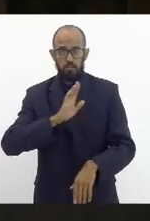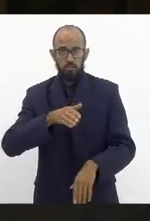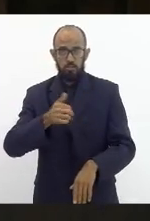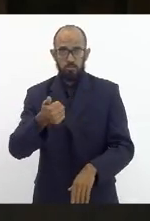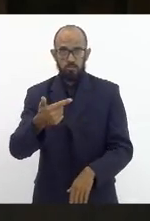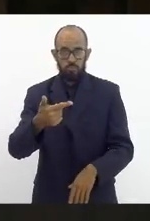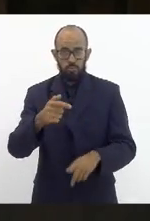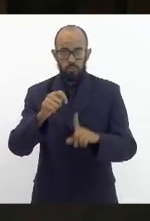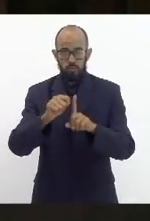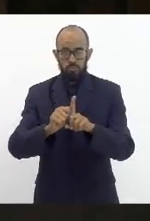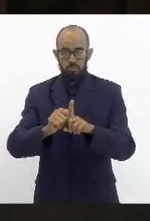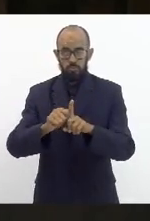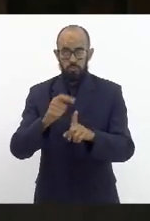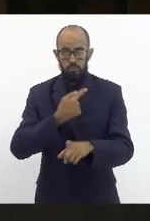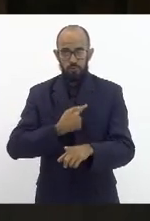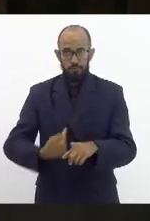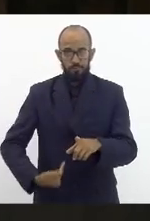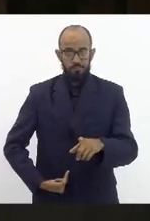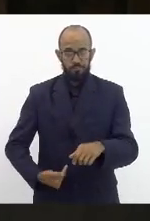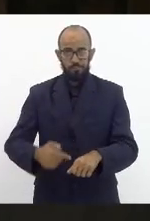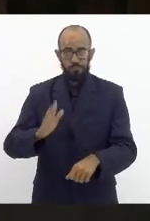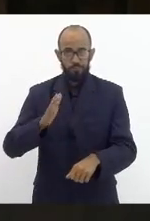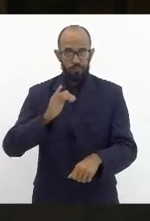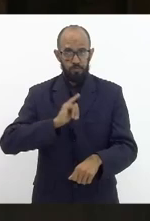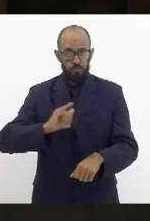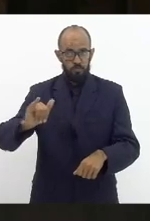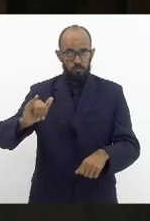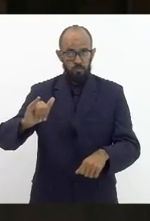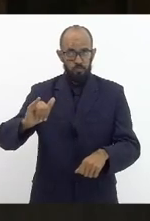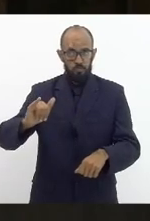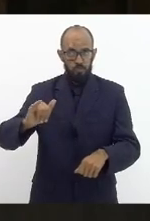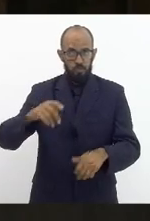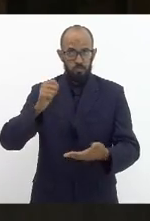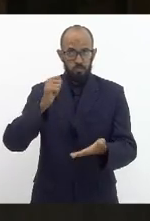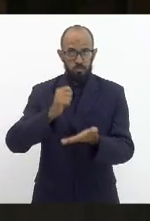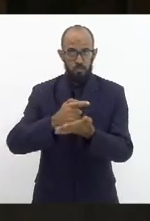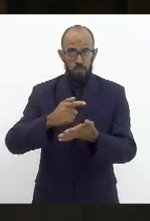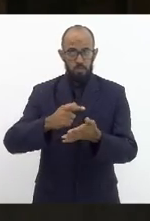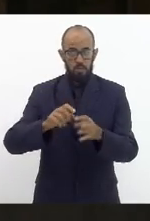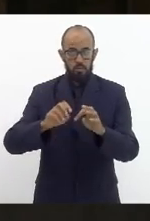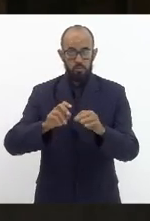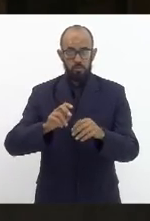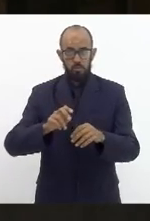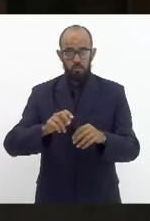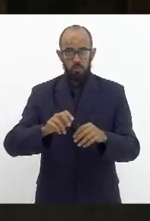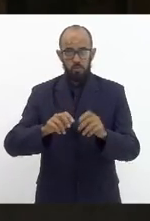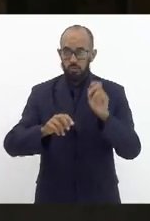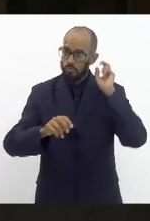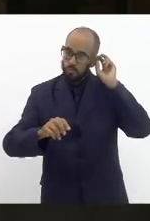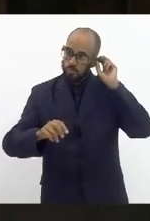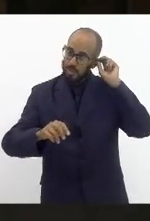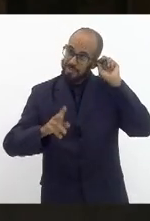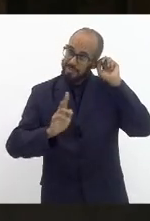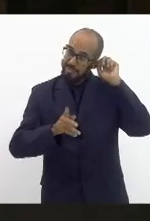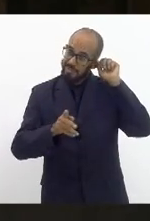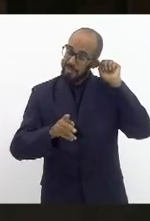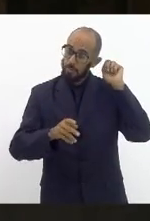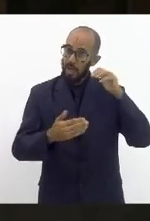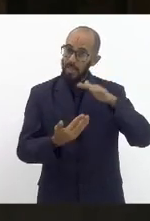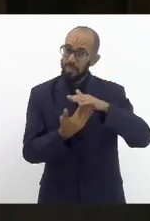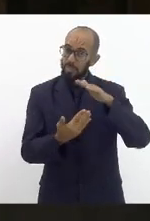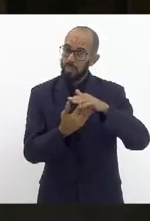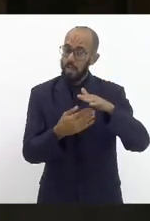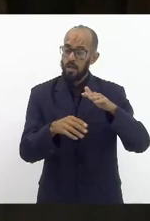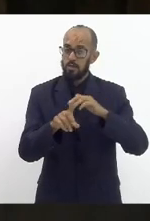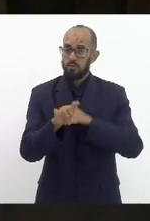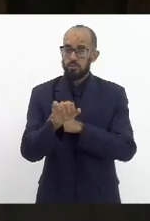que o governador já anunciou a folha, o pagamento, todos, não paga depois do dia 5.